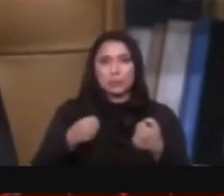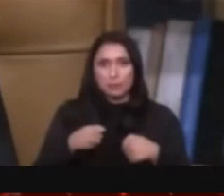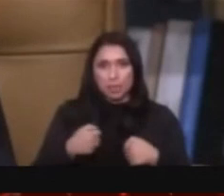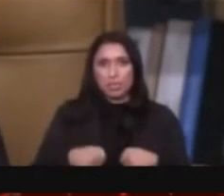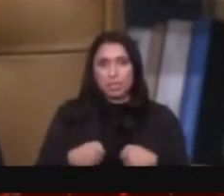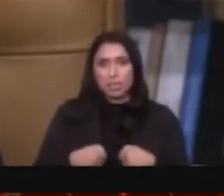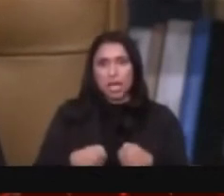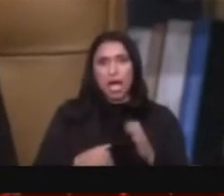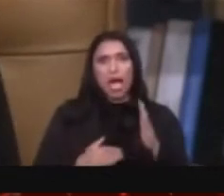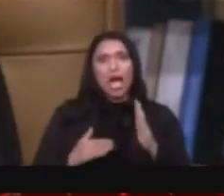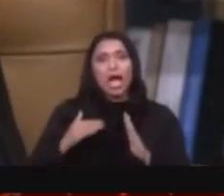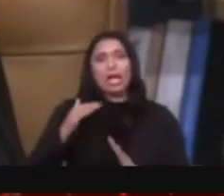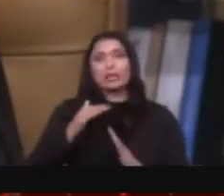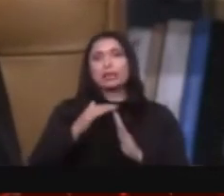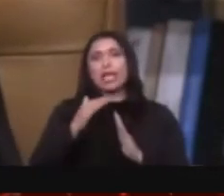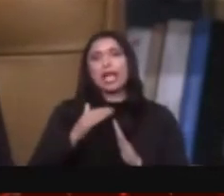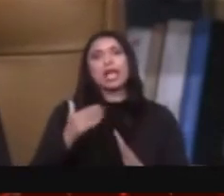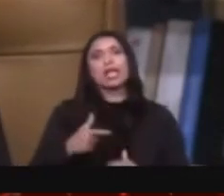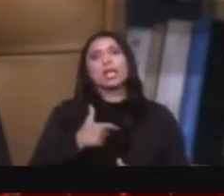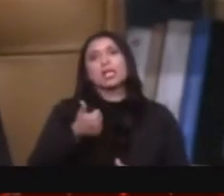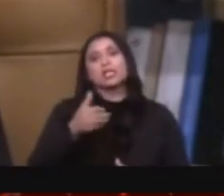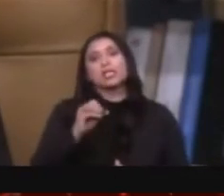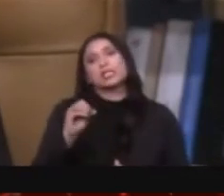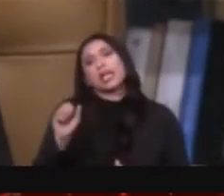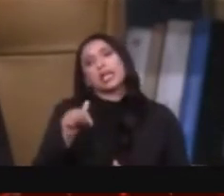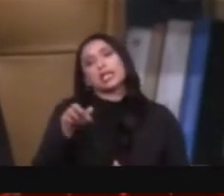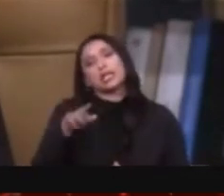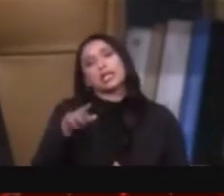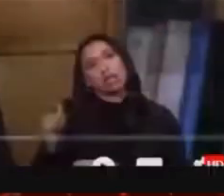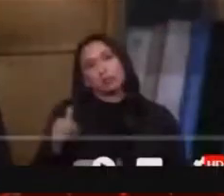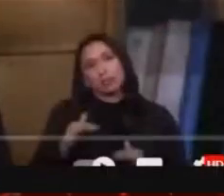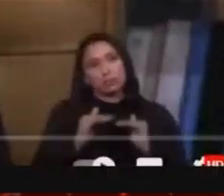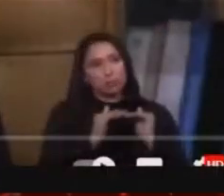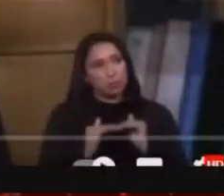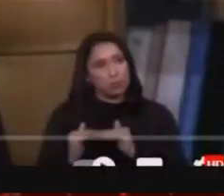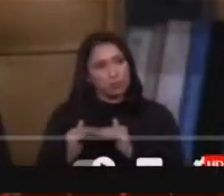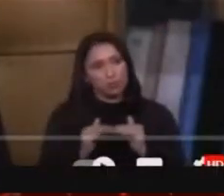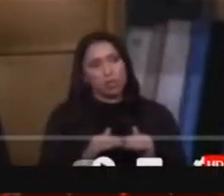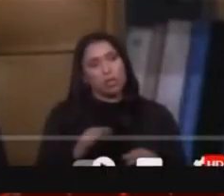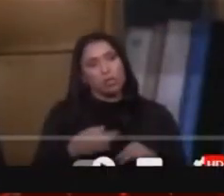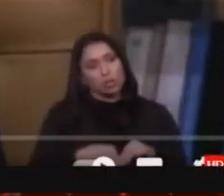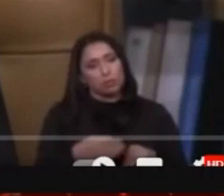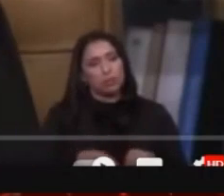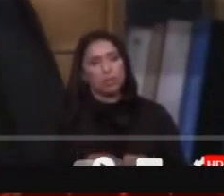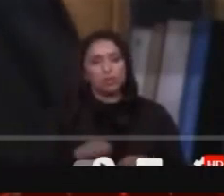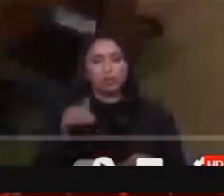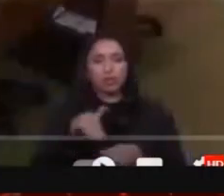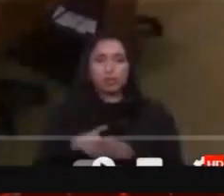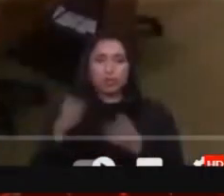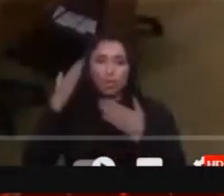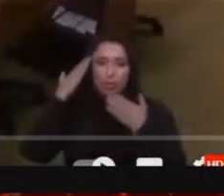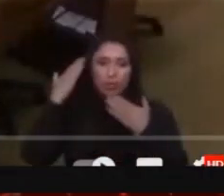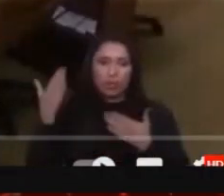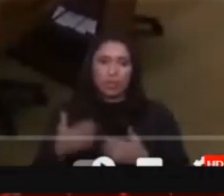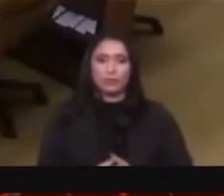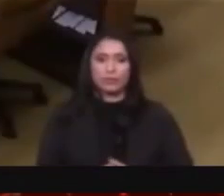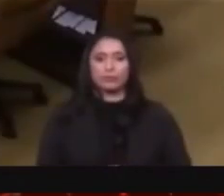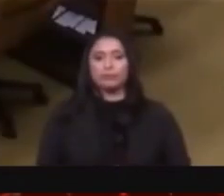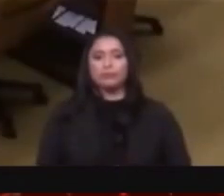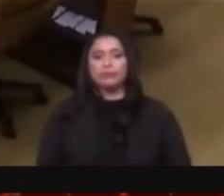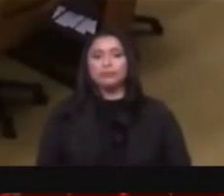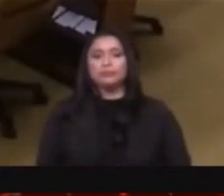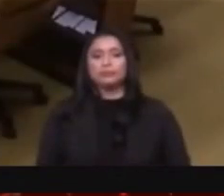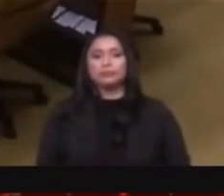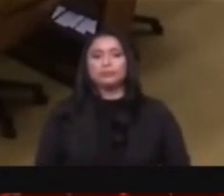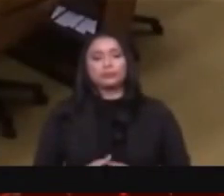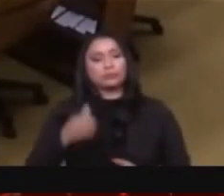até 100 gramas, mas aí a gente pode tentar construir um consenso depois que os demais colegas votarem. Obrigado. Mas